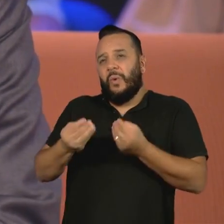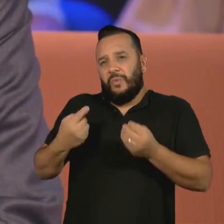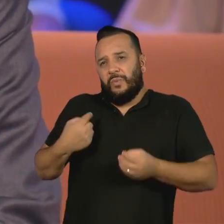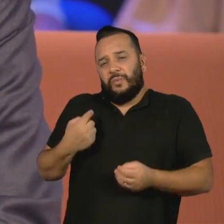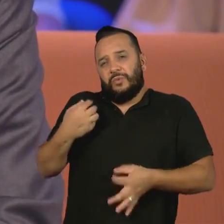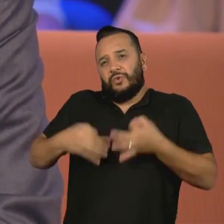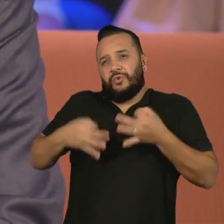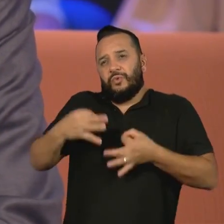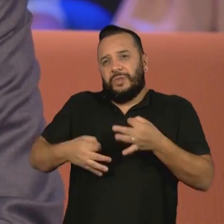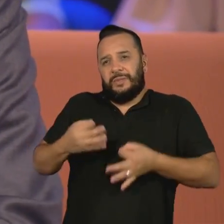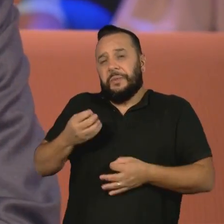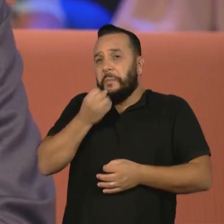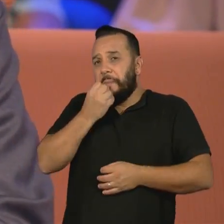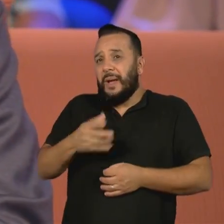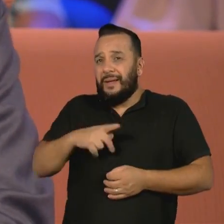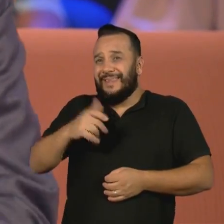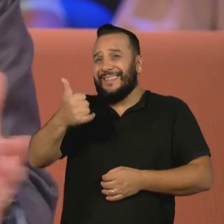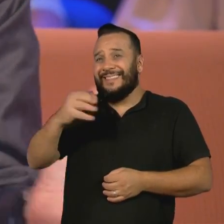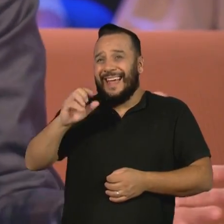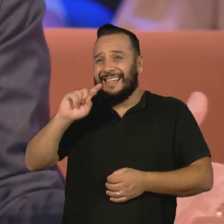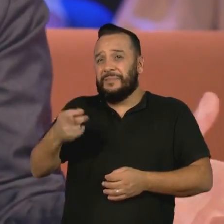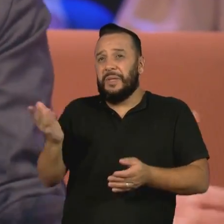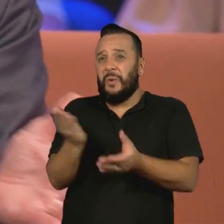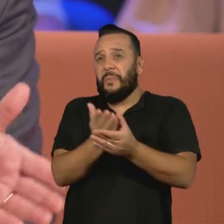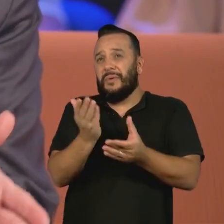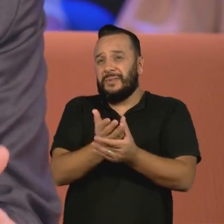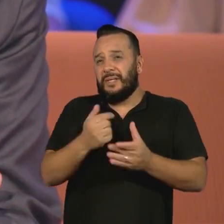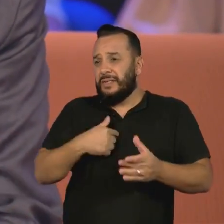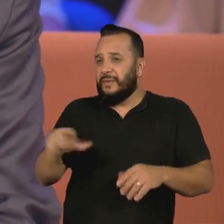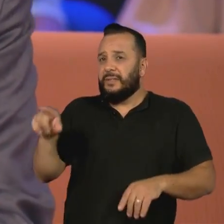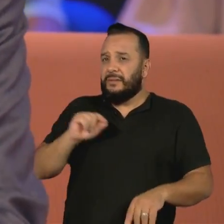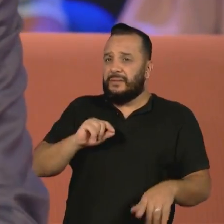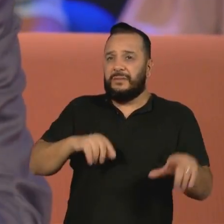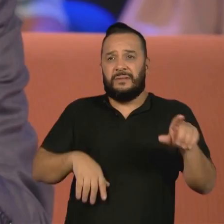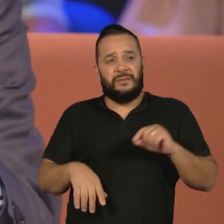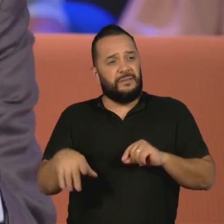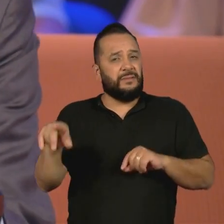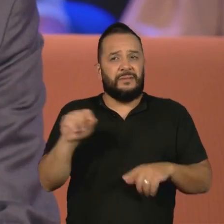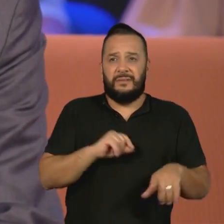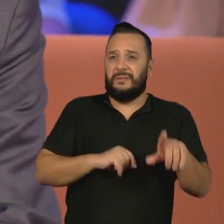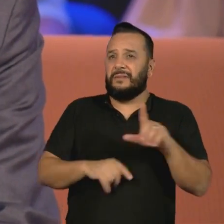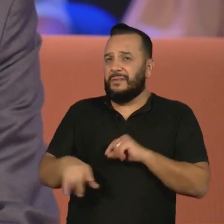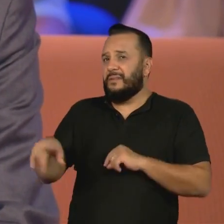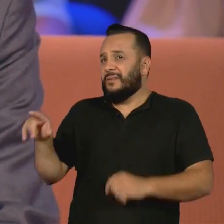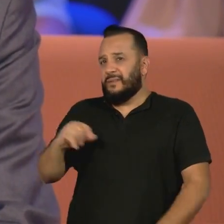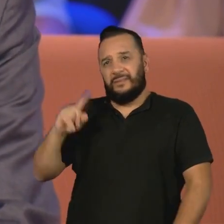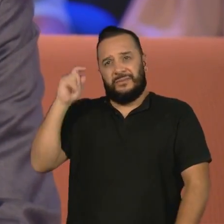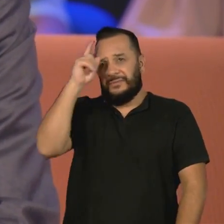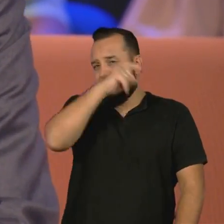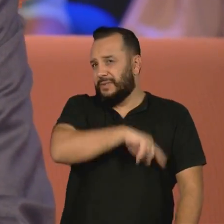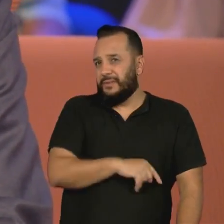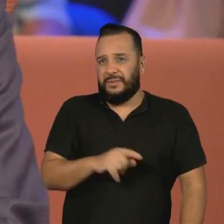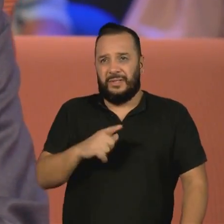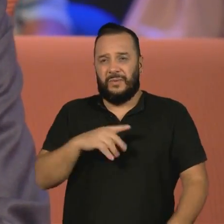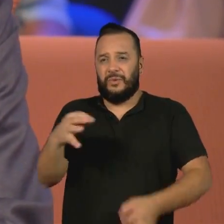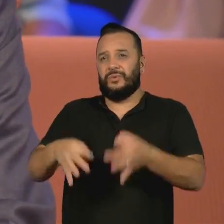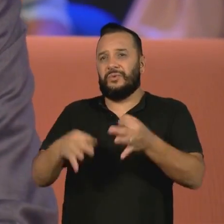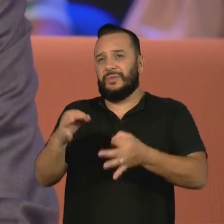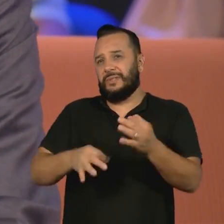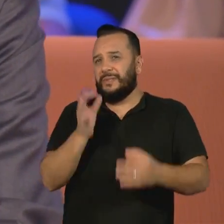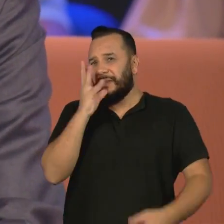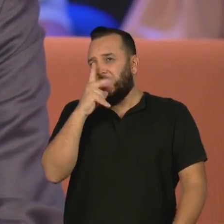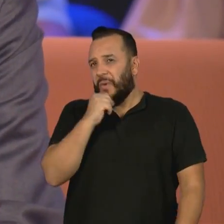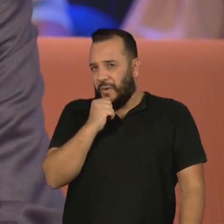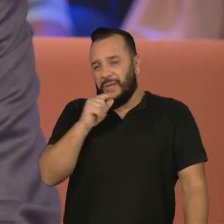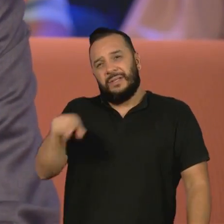julgar bem se ele tem 10 mil causas? Ele vai ter que escolher uma causa, ele vai julgar, outra não vai julgar. Então, a justiça demora, e